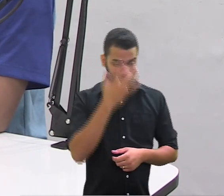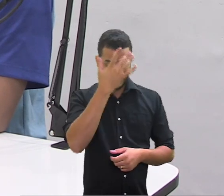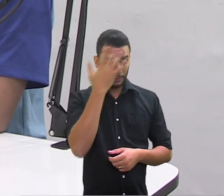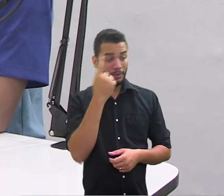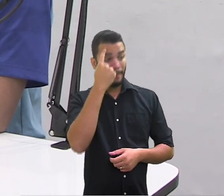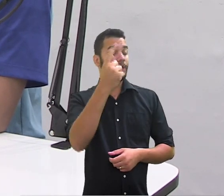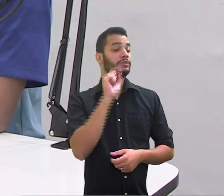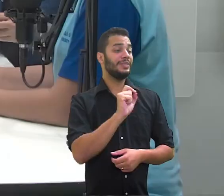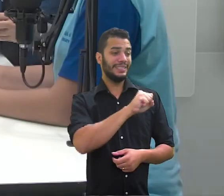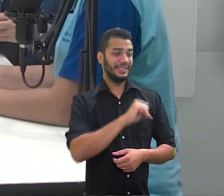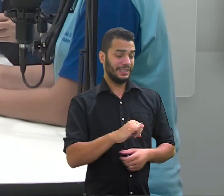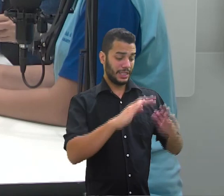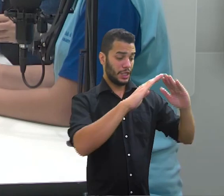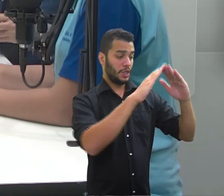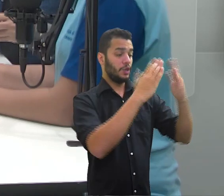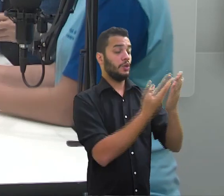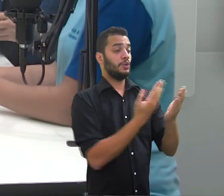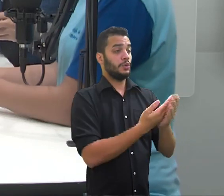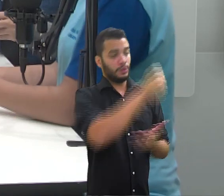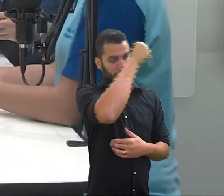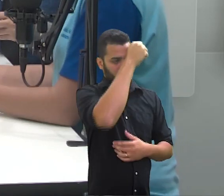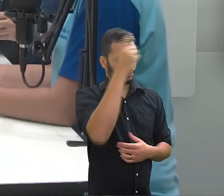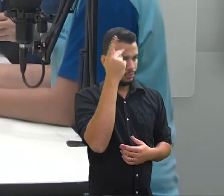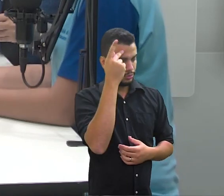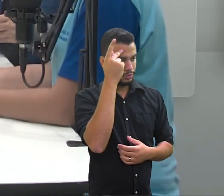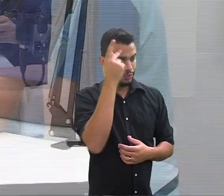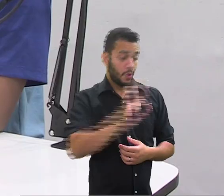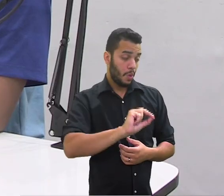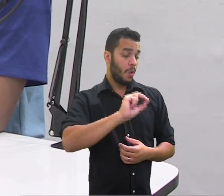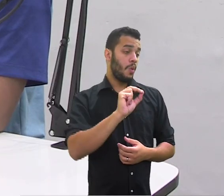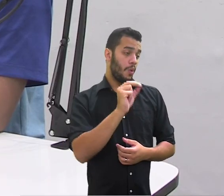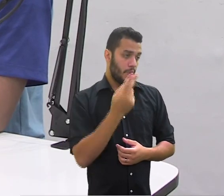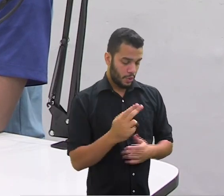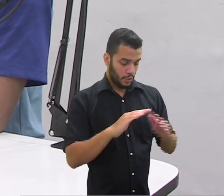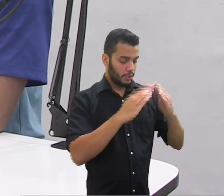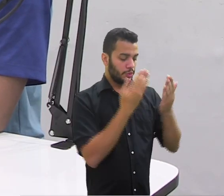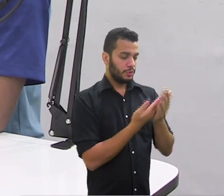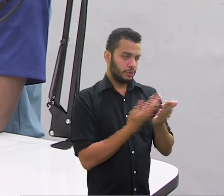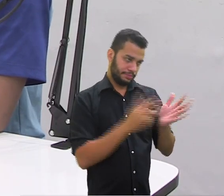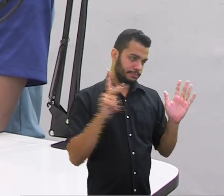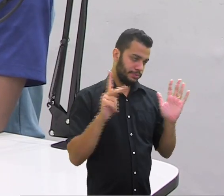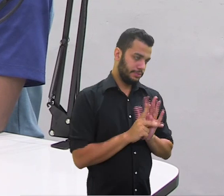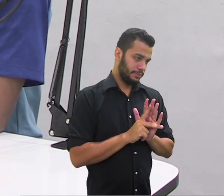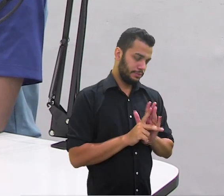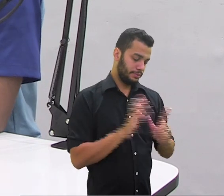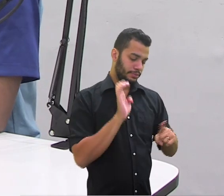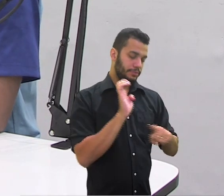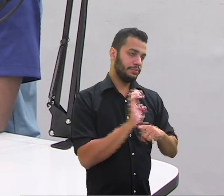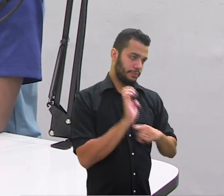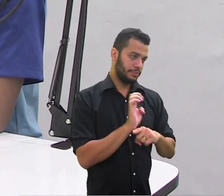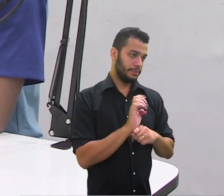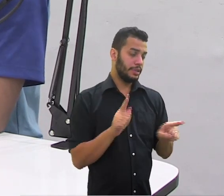estaduais também, só porque não têm sido pagas, ou eu posso tratar,